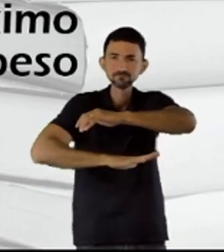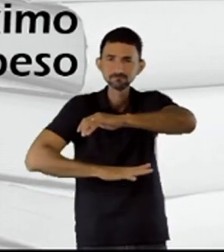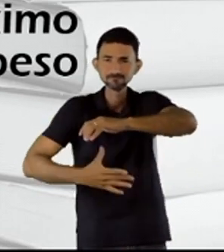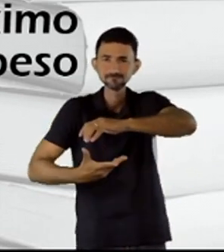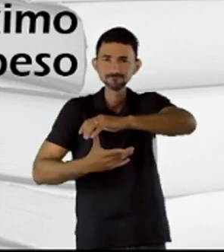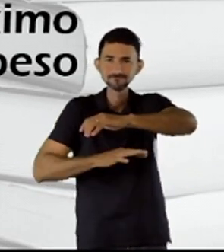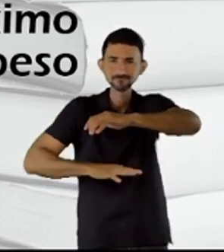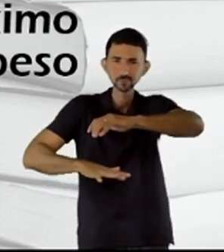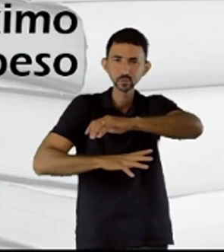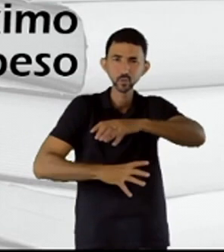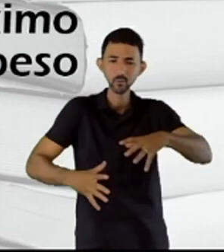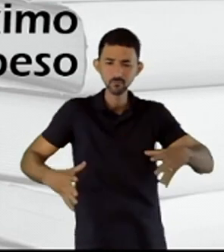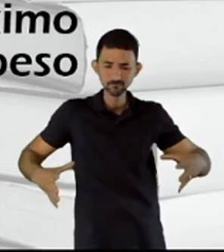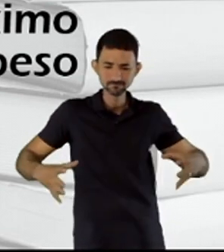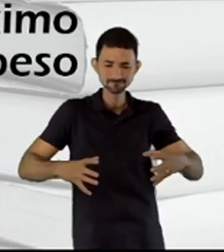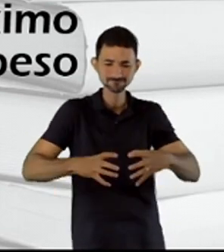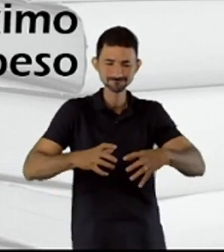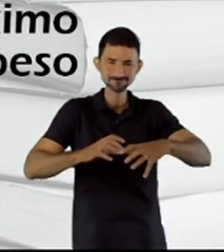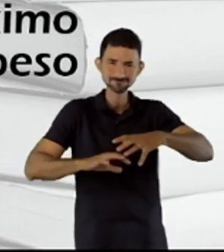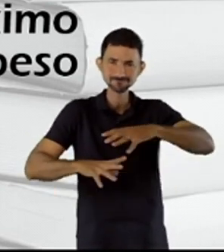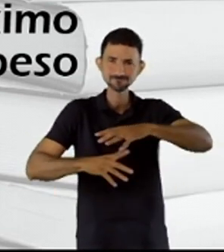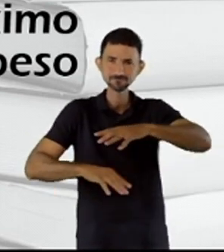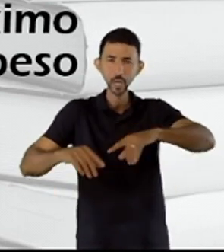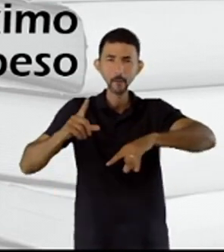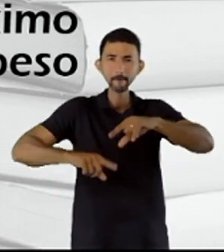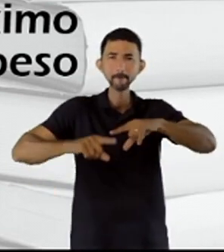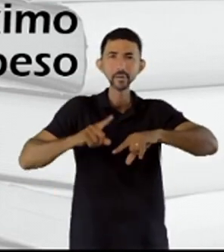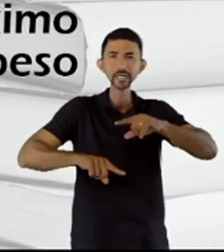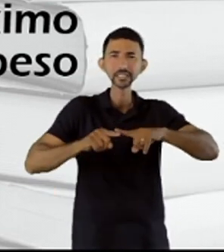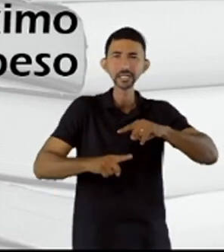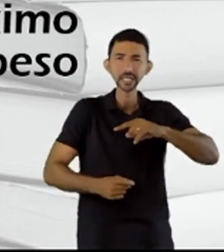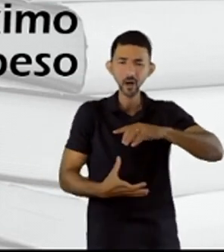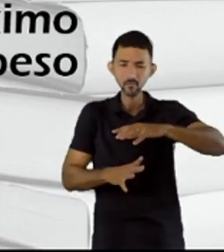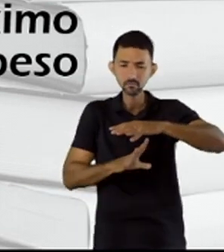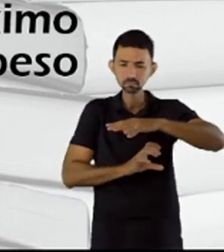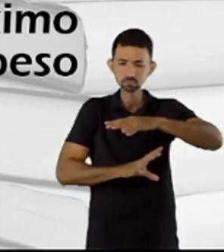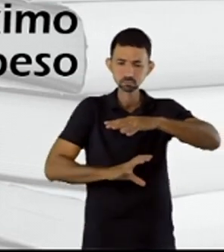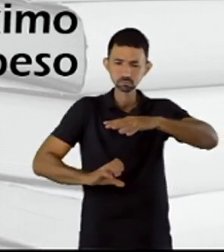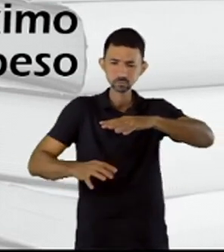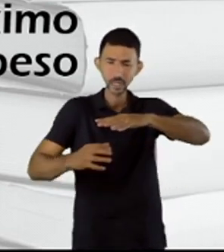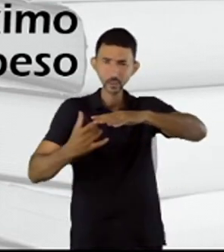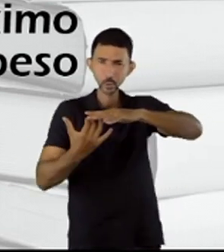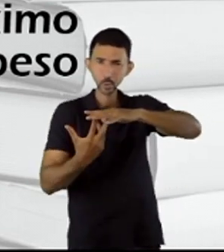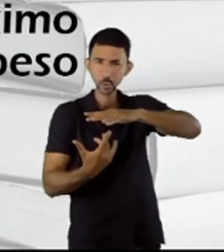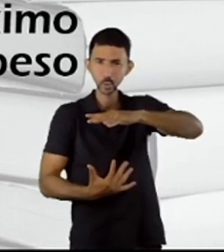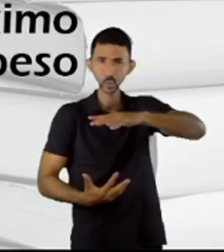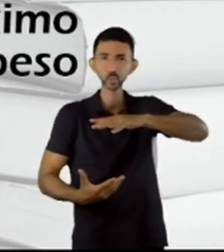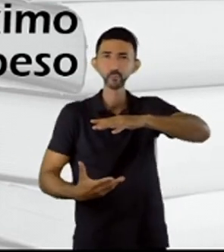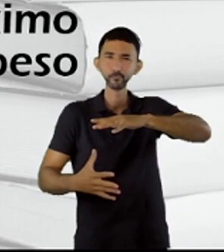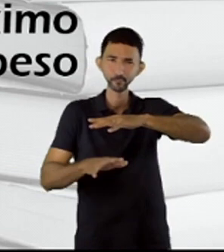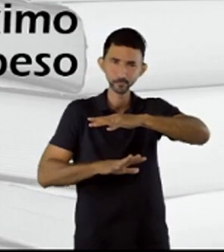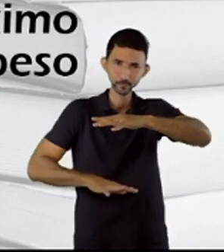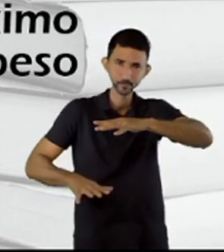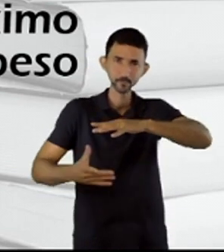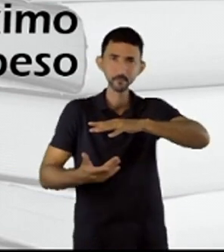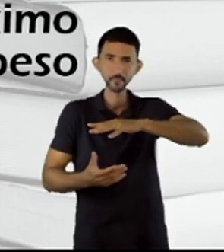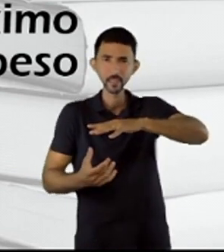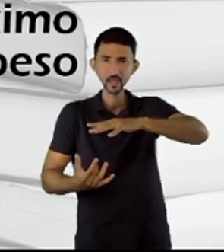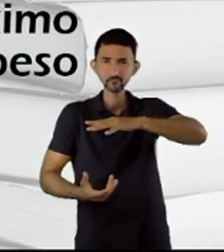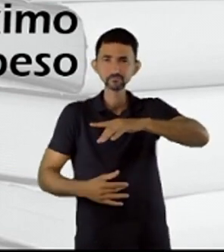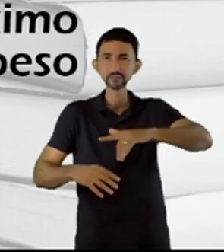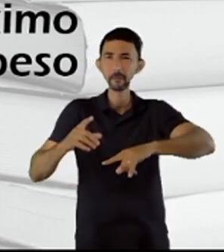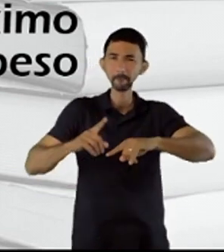uma grande concentração de material viscoso e derretido, né? Normalmente envolve